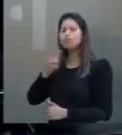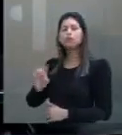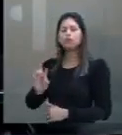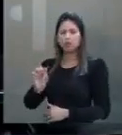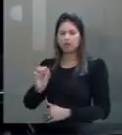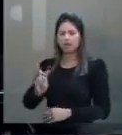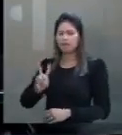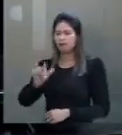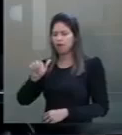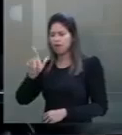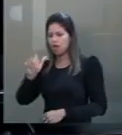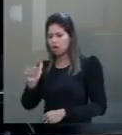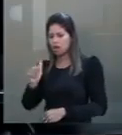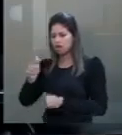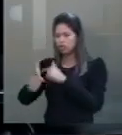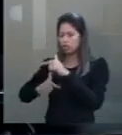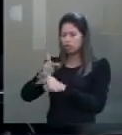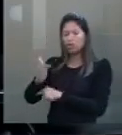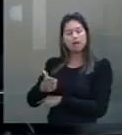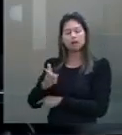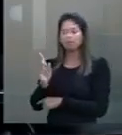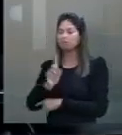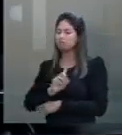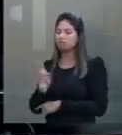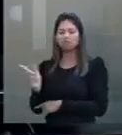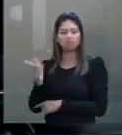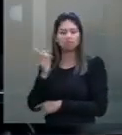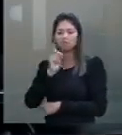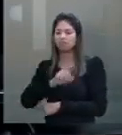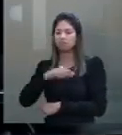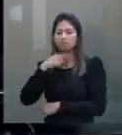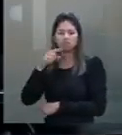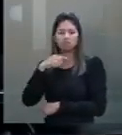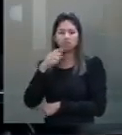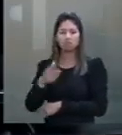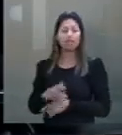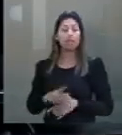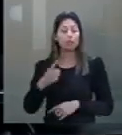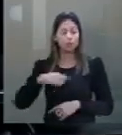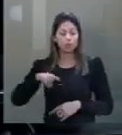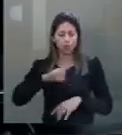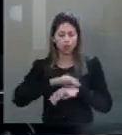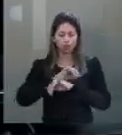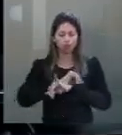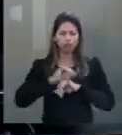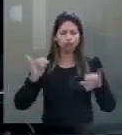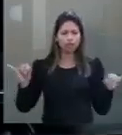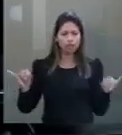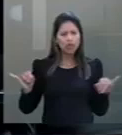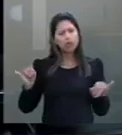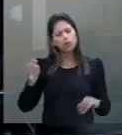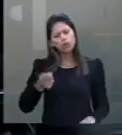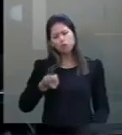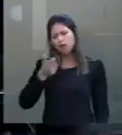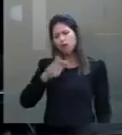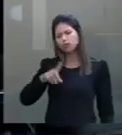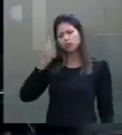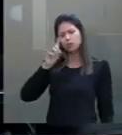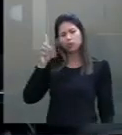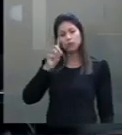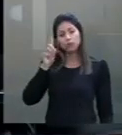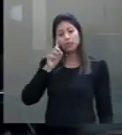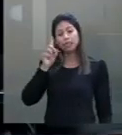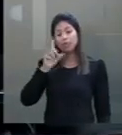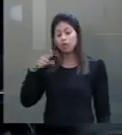aconteceu. Nós falamos aqui dessa tribuna quase diariamente sobre essa questão e as